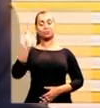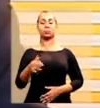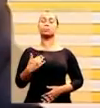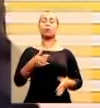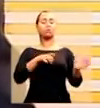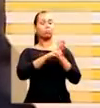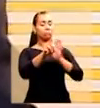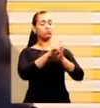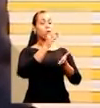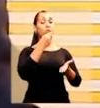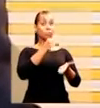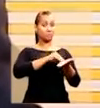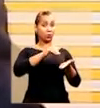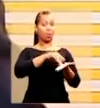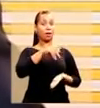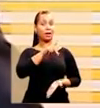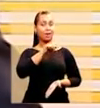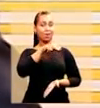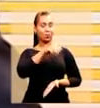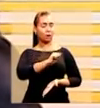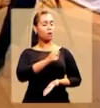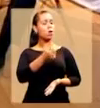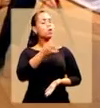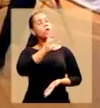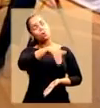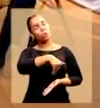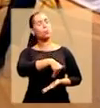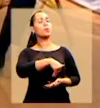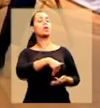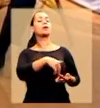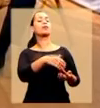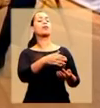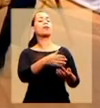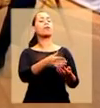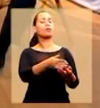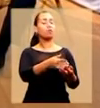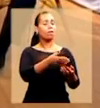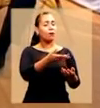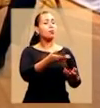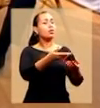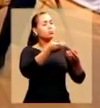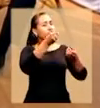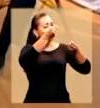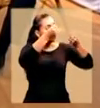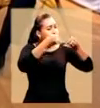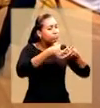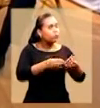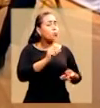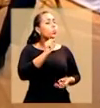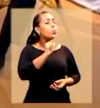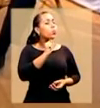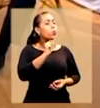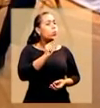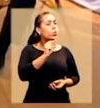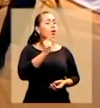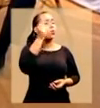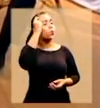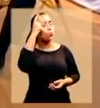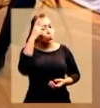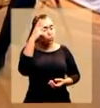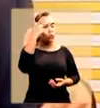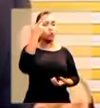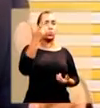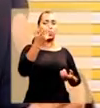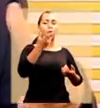começo perguntando para o secretário municipal de cultura, para o Pedro Ganga. Ô Ganga, vamos contextualizar o que fala-se muito